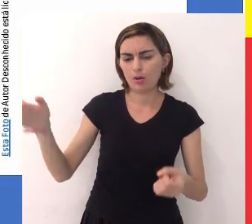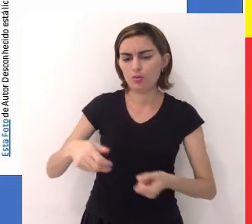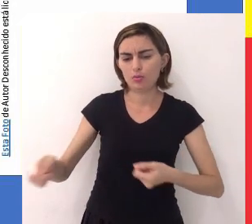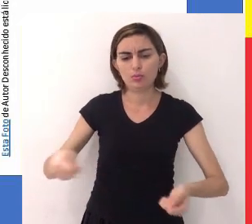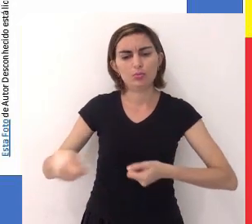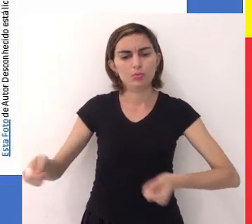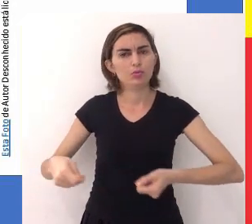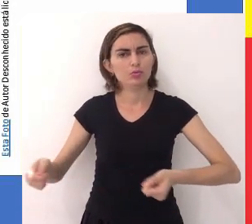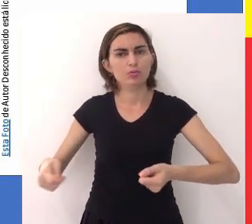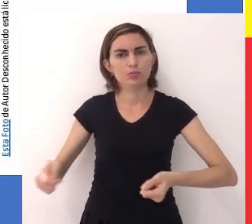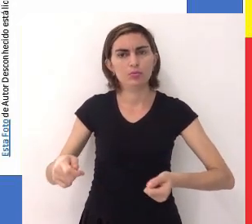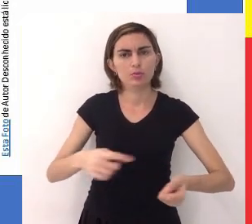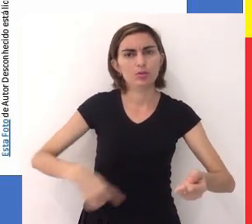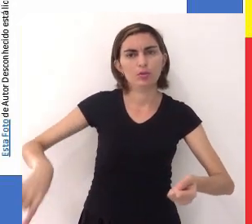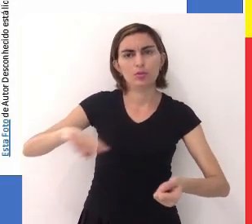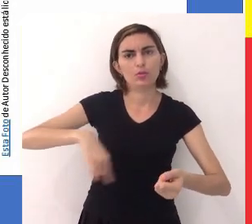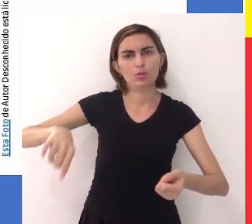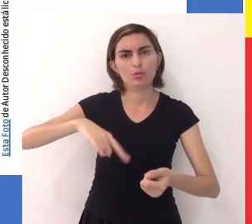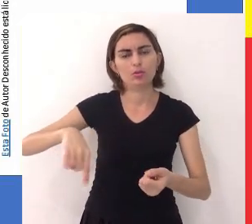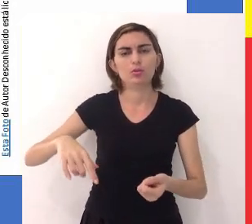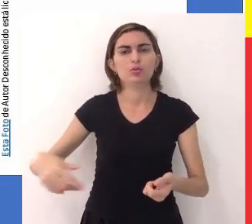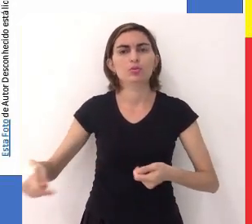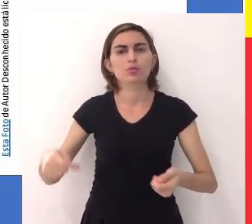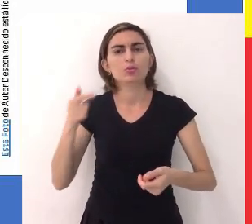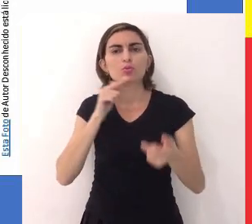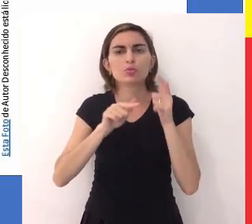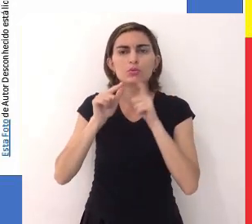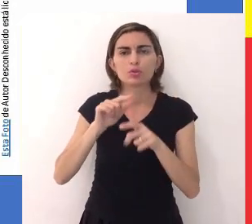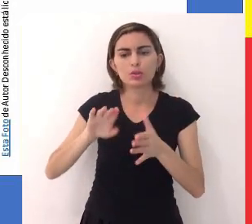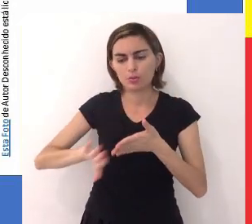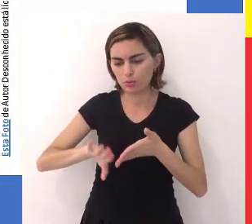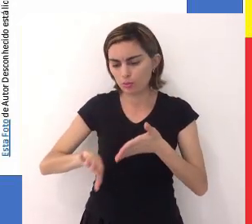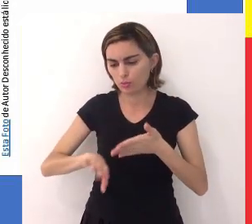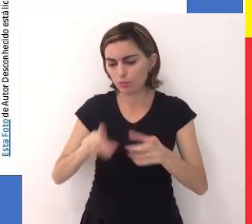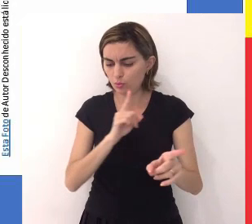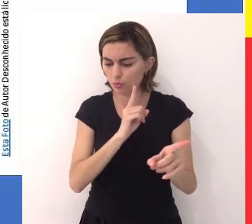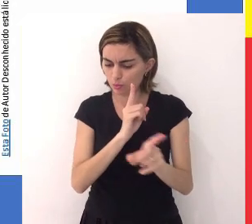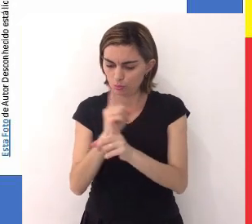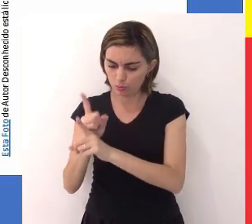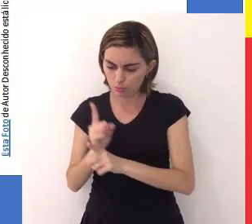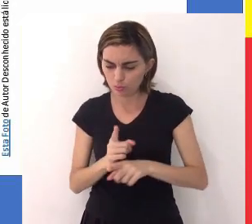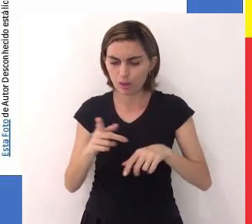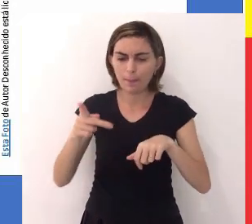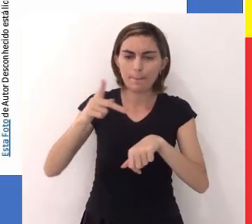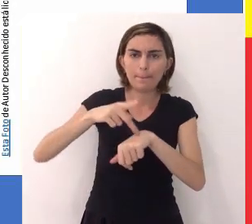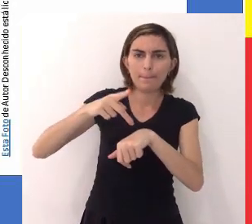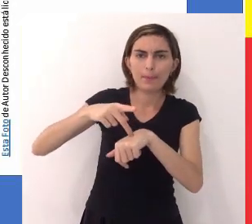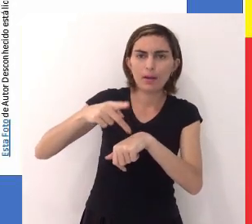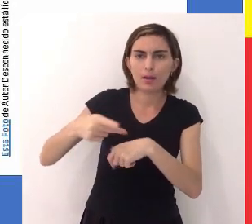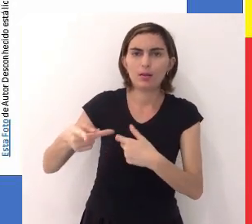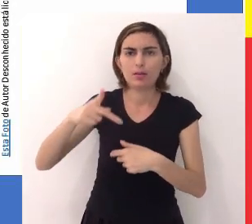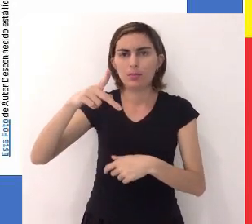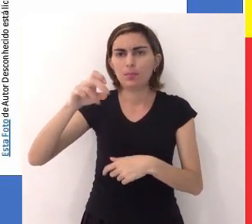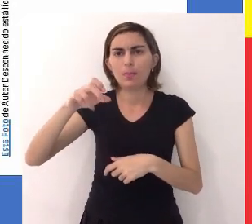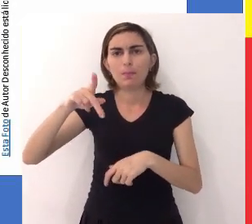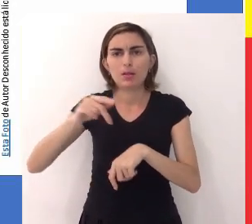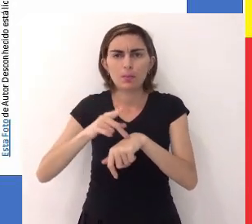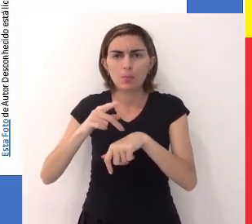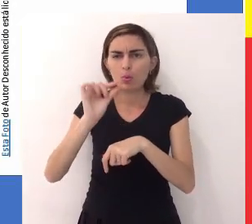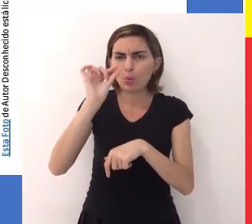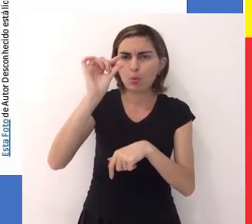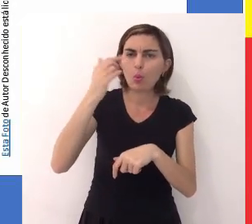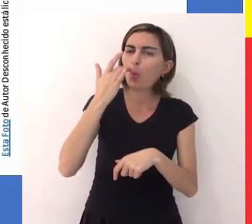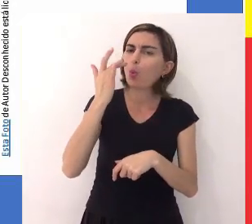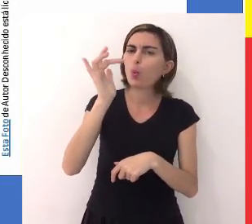né, você fazer um movimento circular e jogar a água ao redor e conseguir achar, né, algumas chamadas pepitas, né, pedacinhos